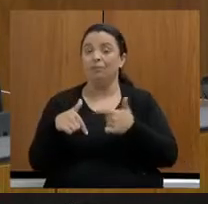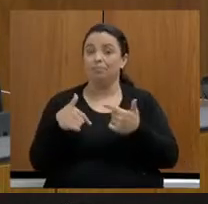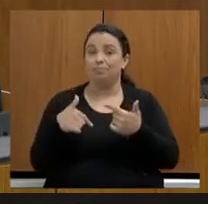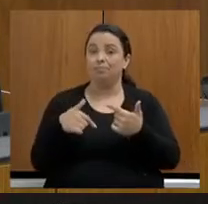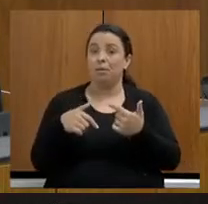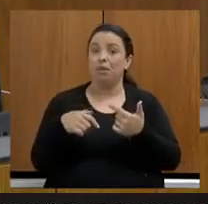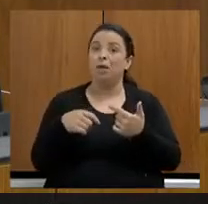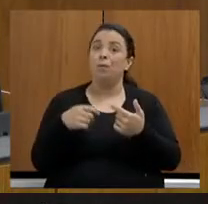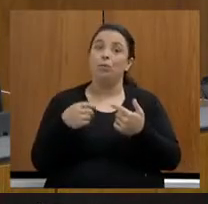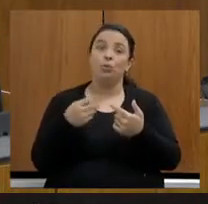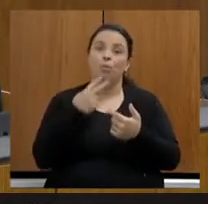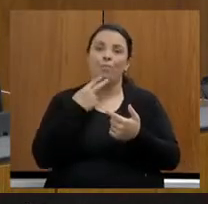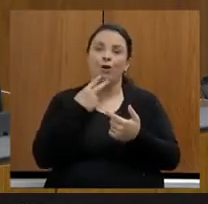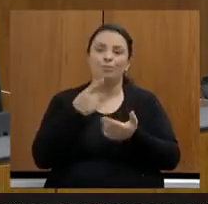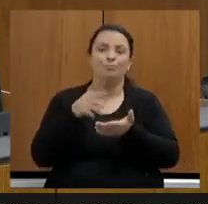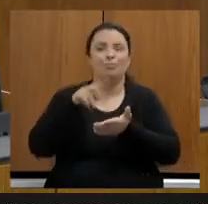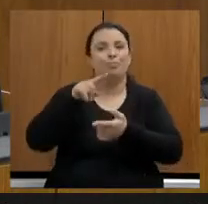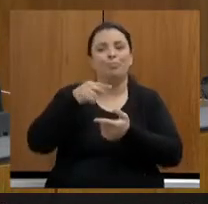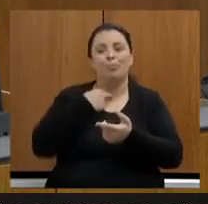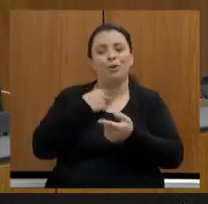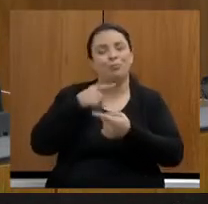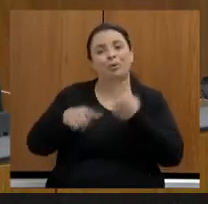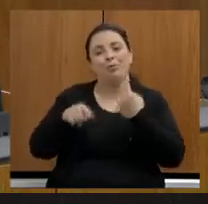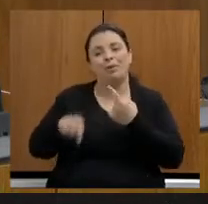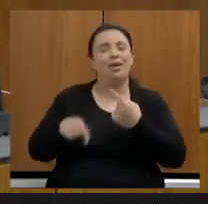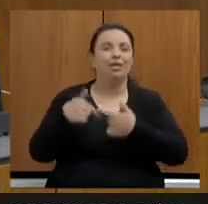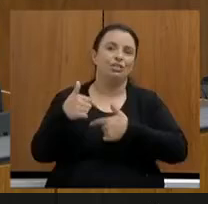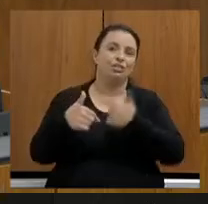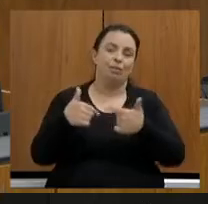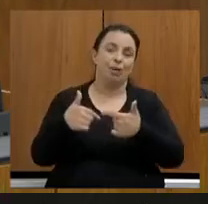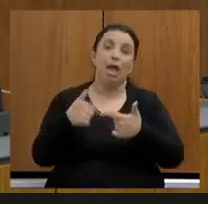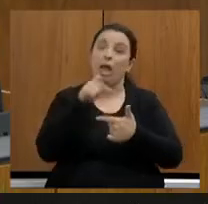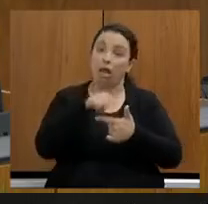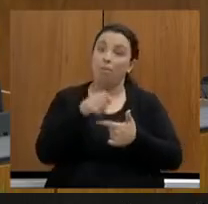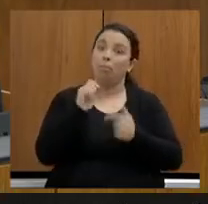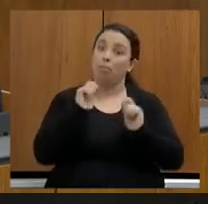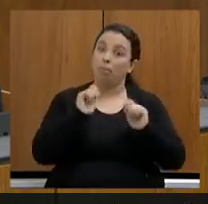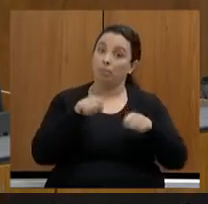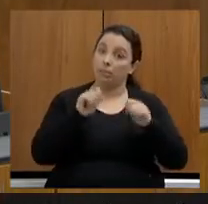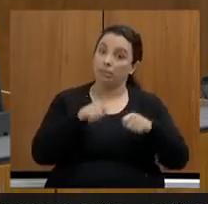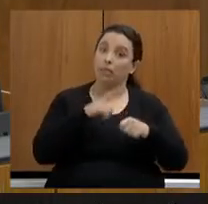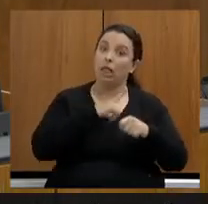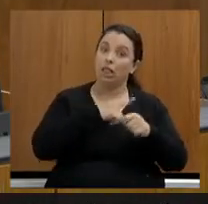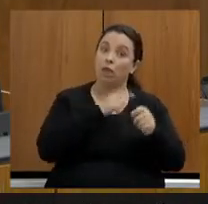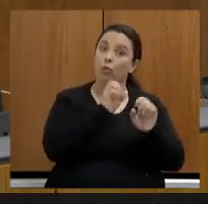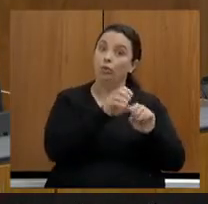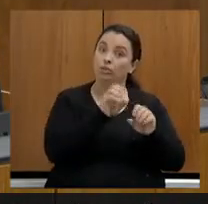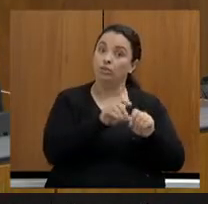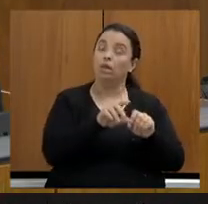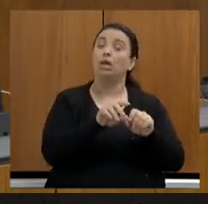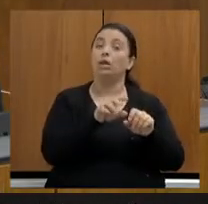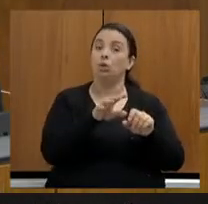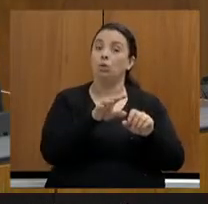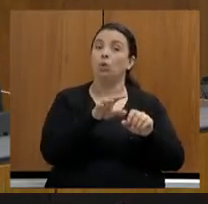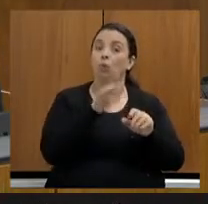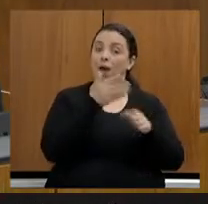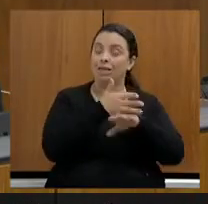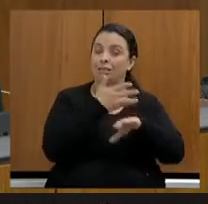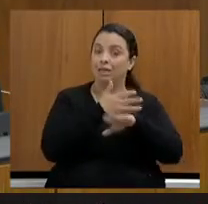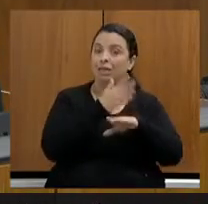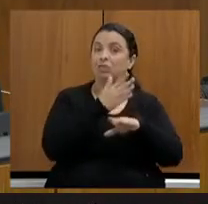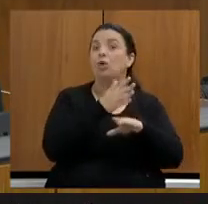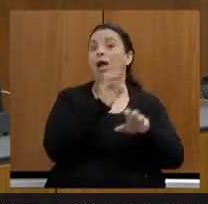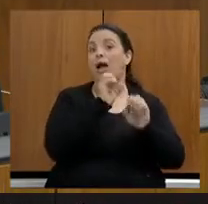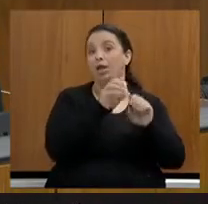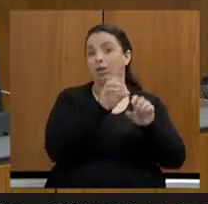da atividade né de ter o ensino é regular né então nós temos esse cuidado que é anunciar o